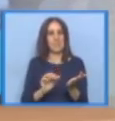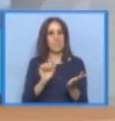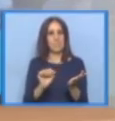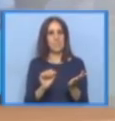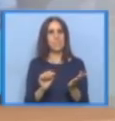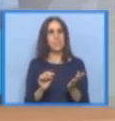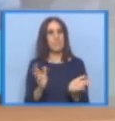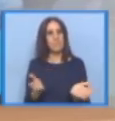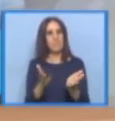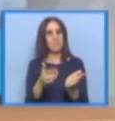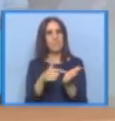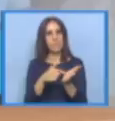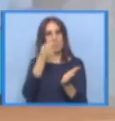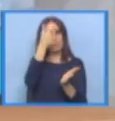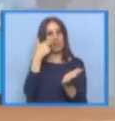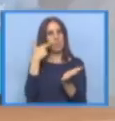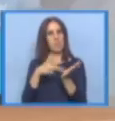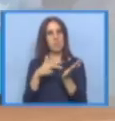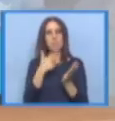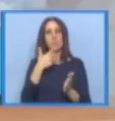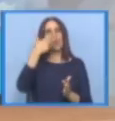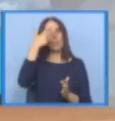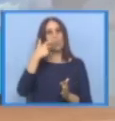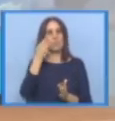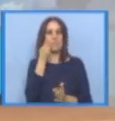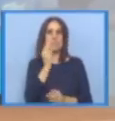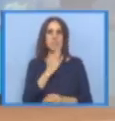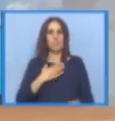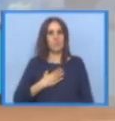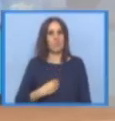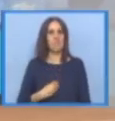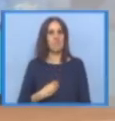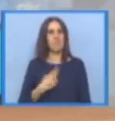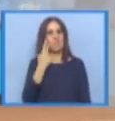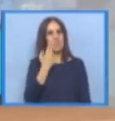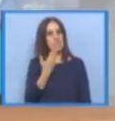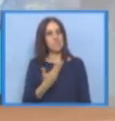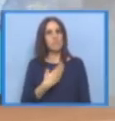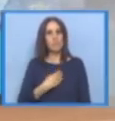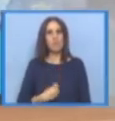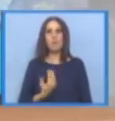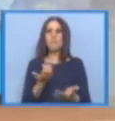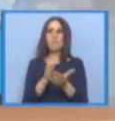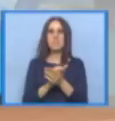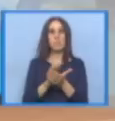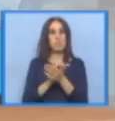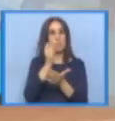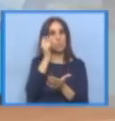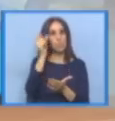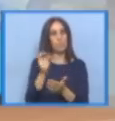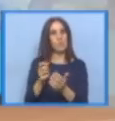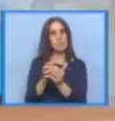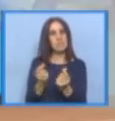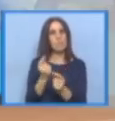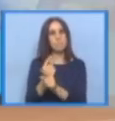que eles leiam esta história e digam, eu um dia gostava de ser assim. Um dia gostava de viver assim, gostava de casar como ele casou, rezar como ele